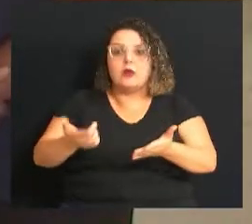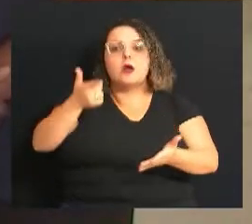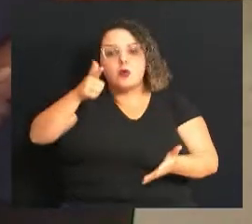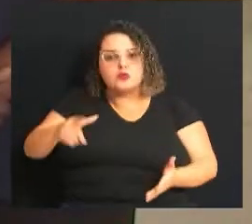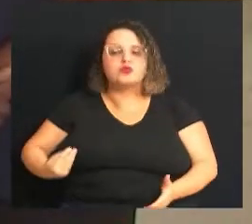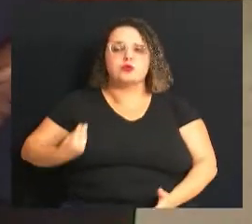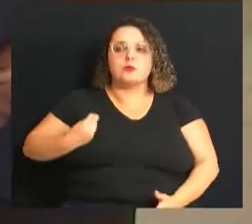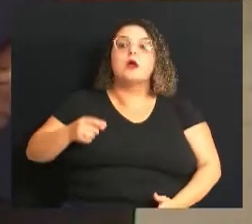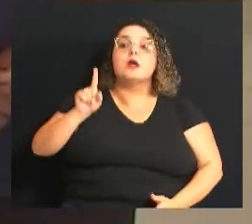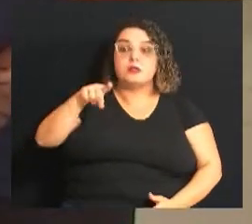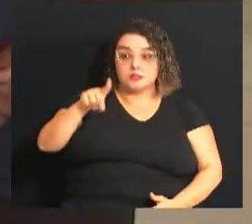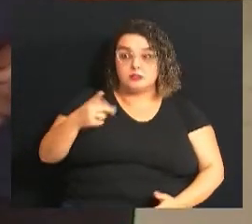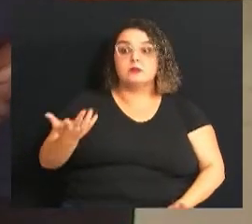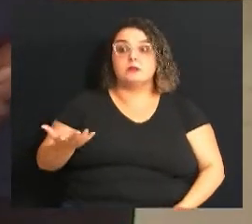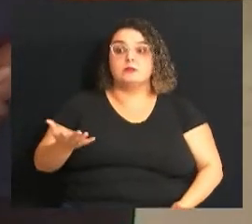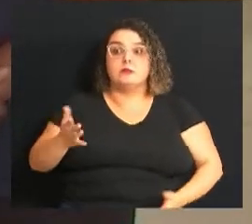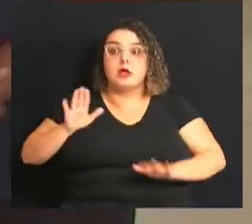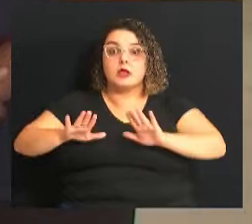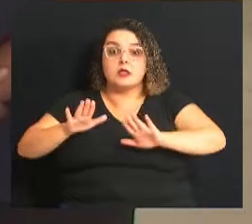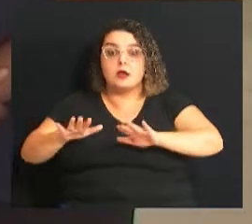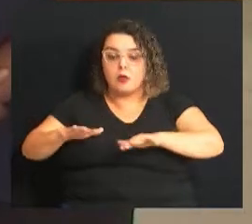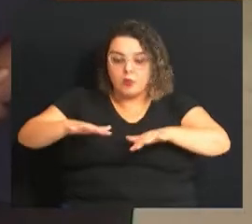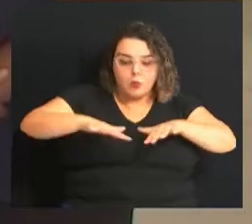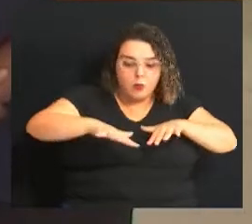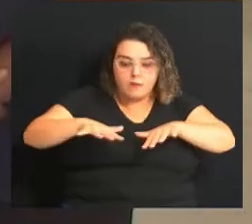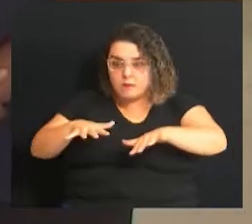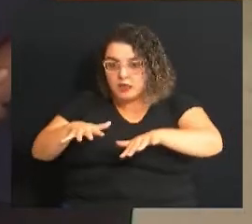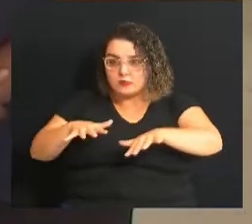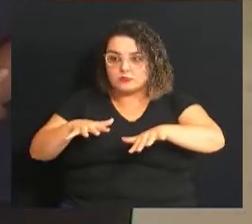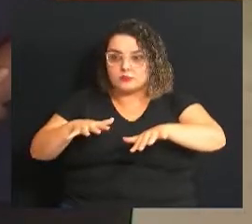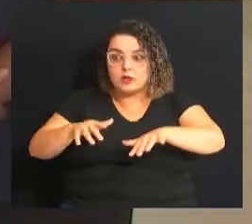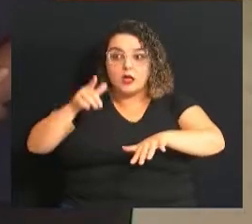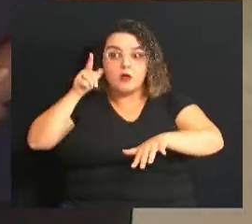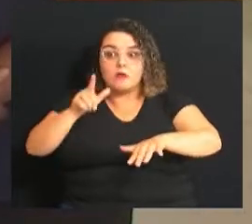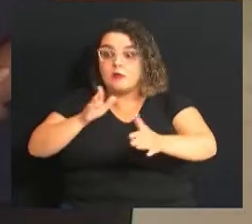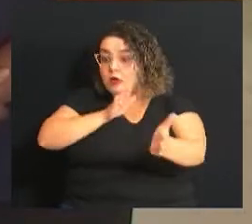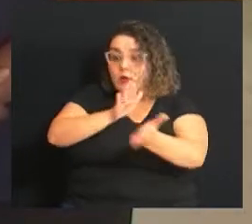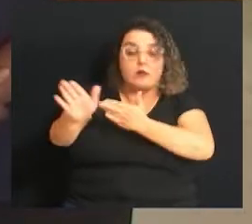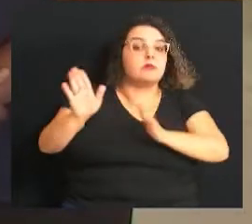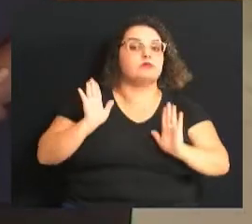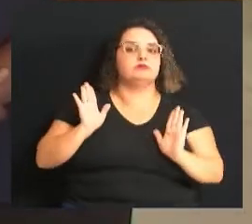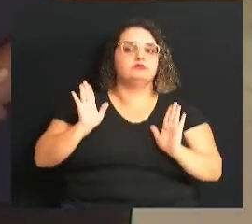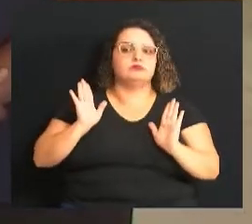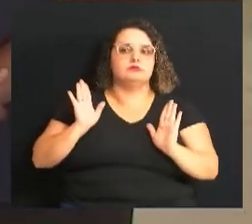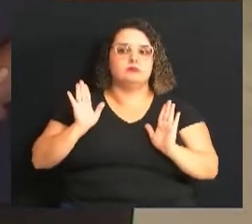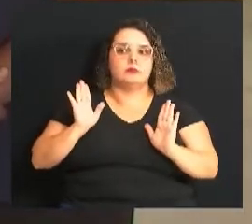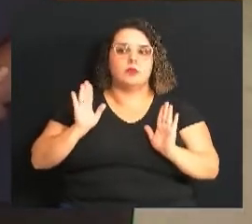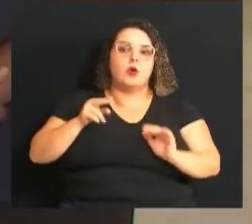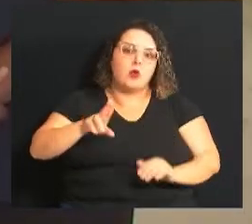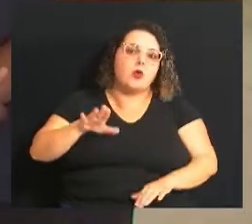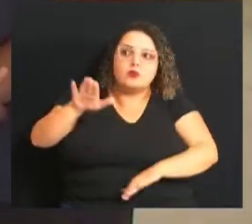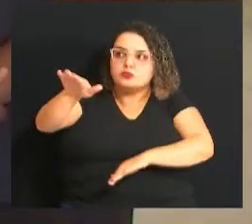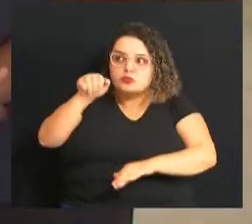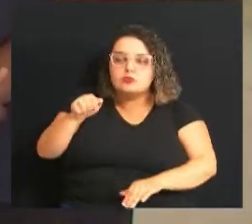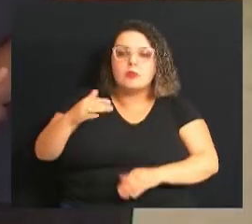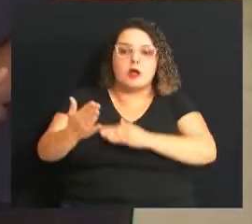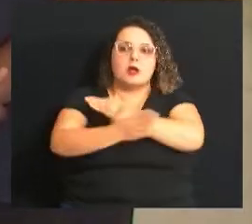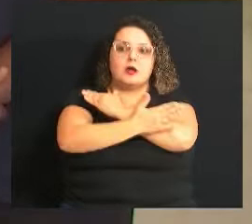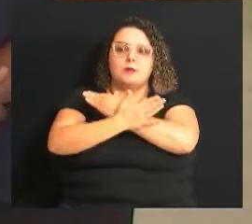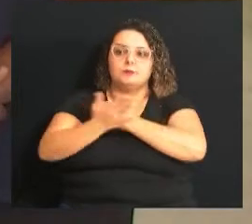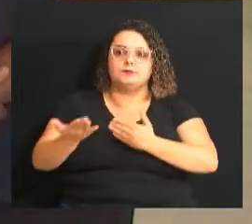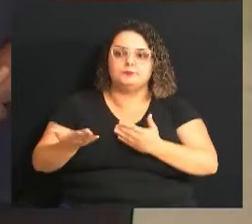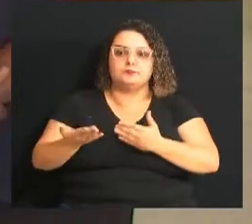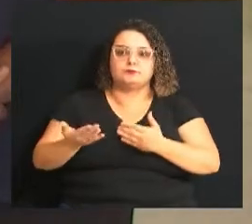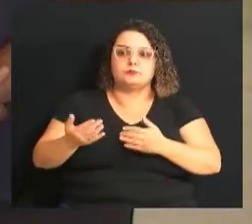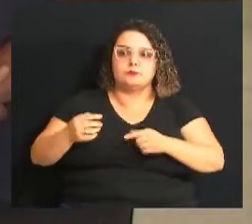Pode ser, de repente, um movimento que proporcione que ela consiga, de repente, fugir, né? Ou então chamar ajuda, ou então se trancar em algum